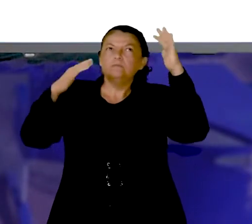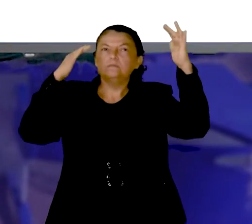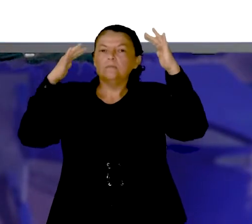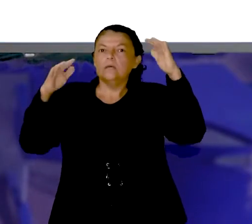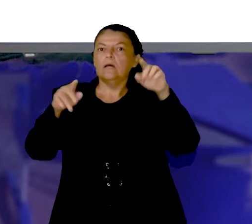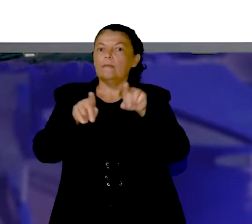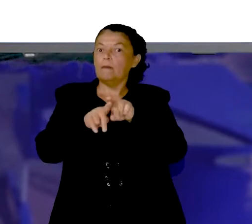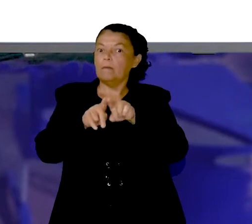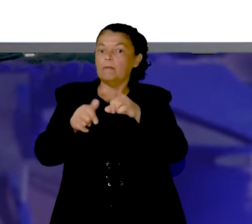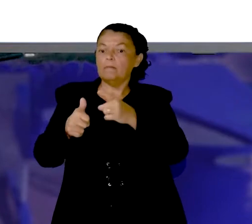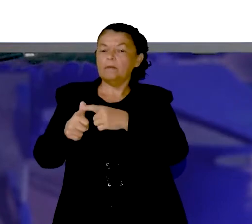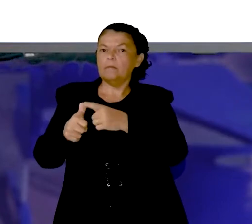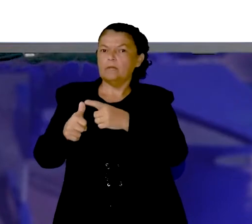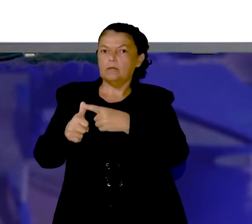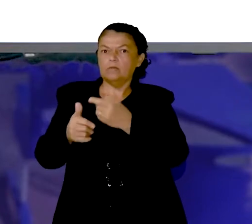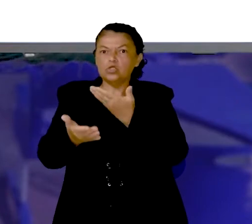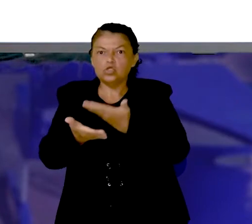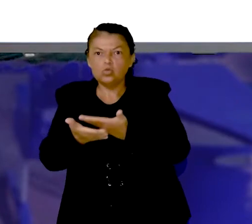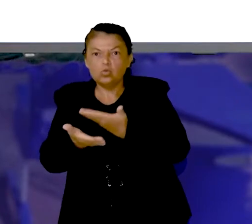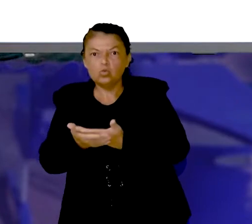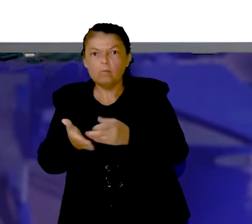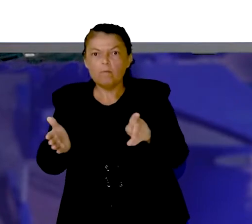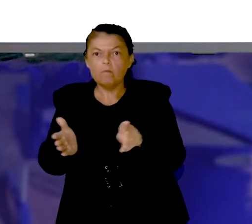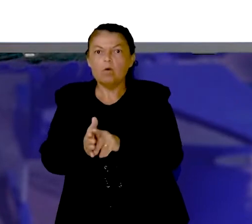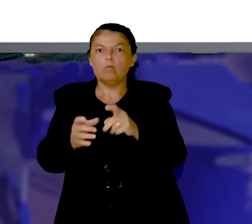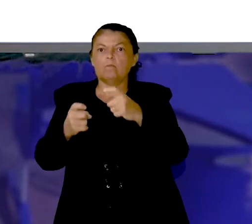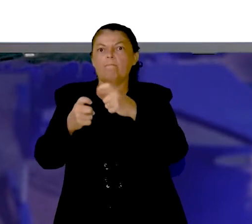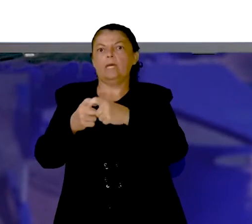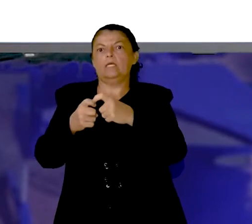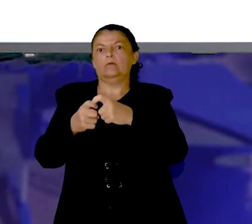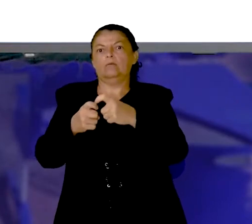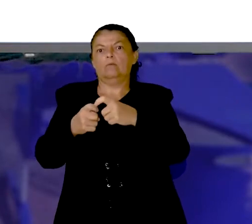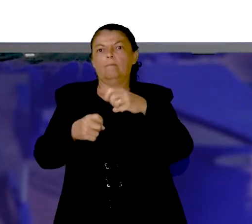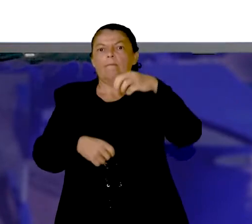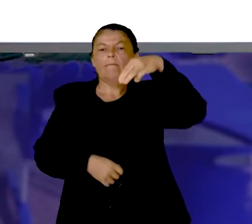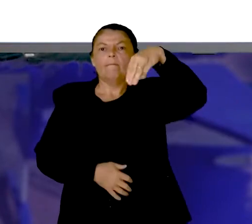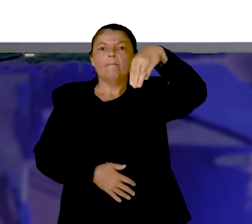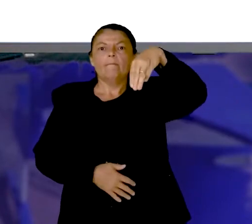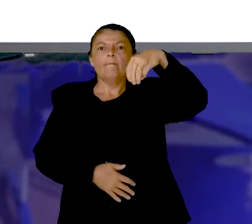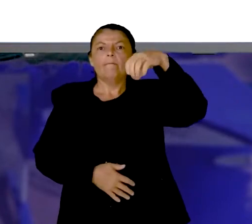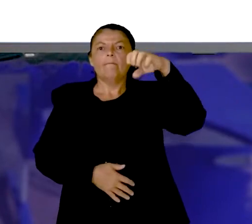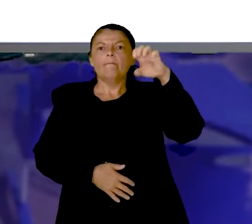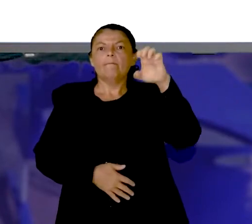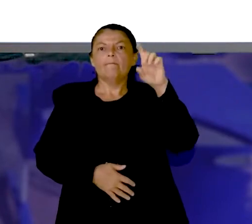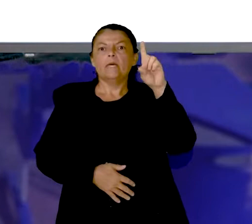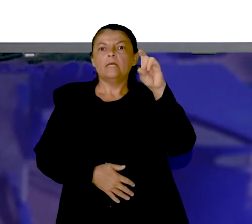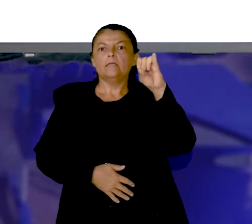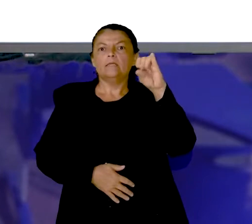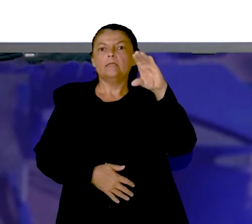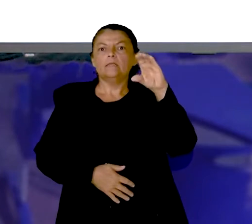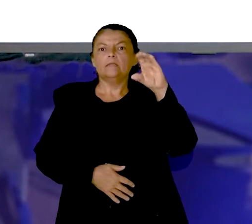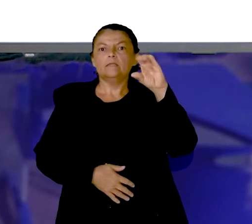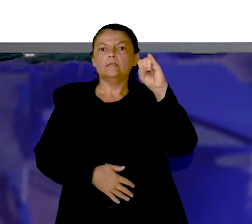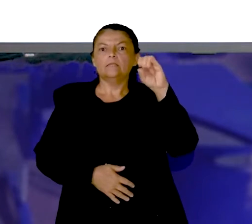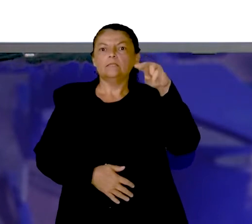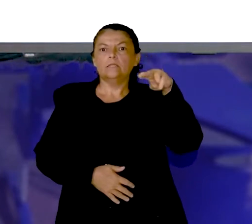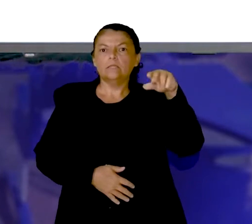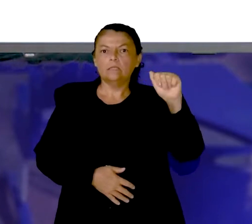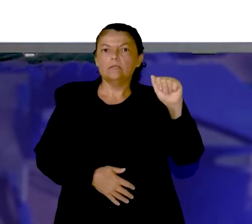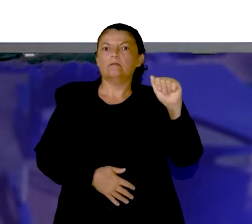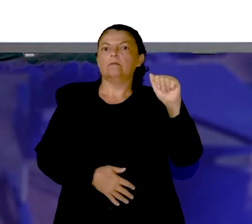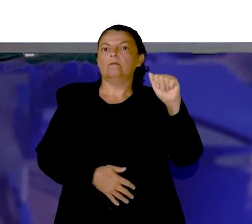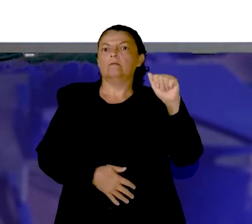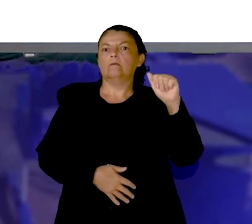gente for analisar historicamente, em cada contexto ou cada momento, cada tempo